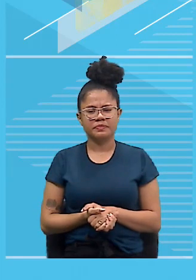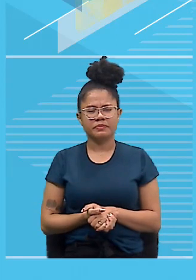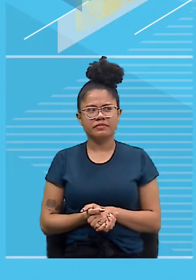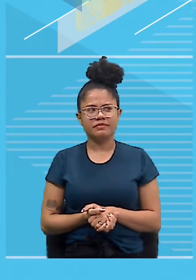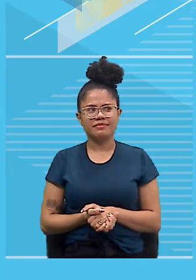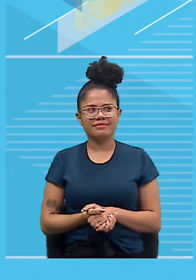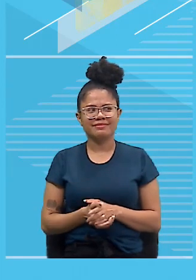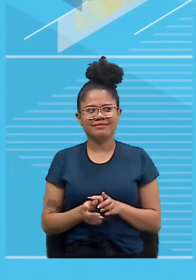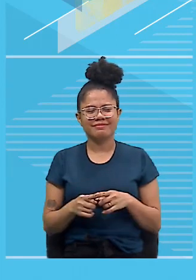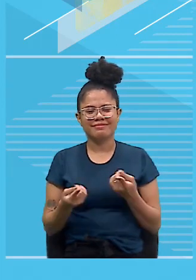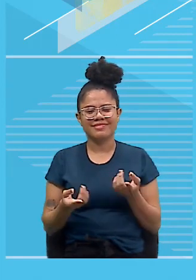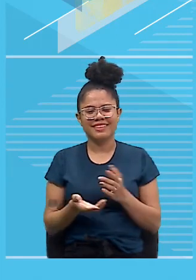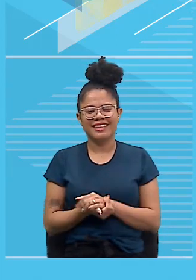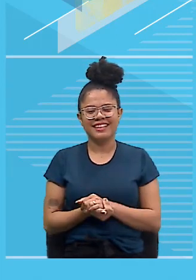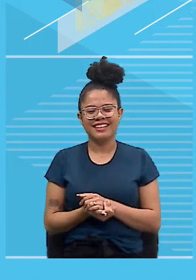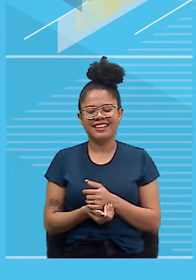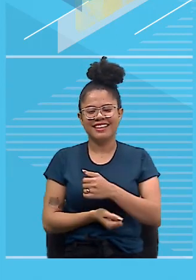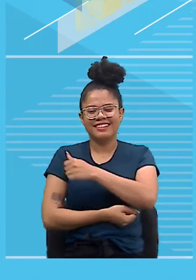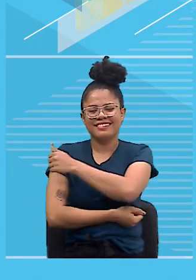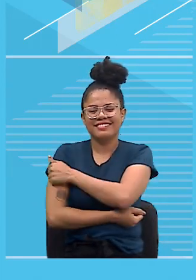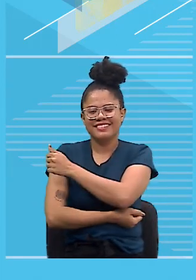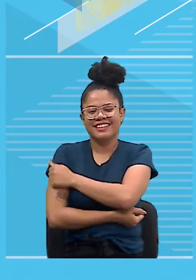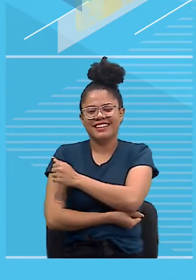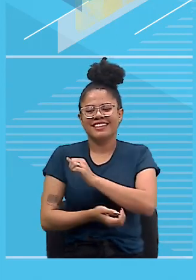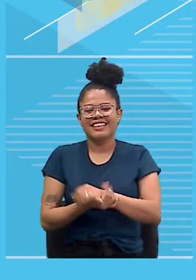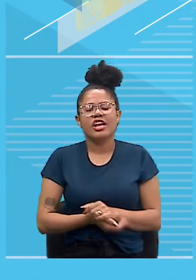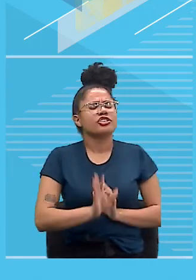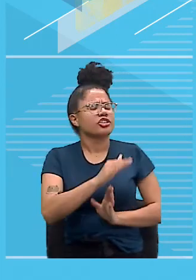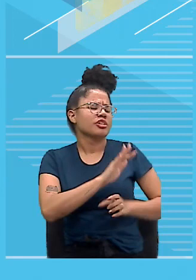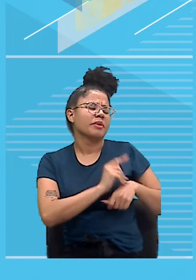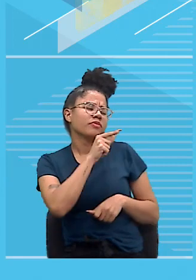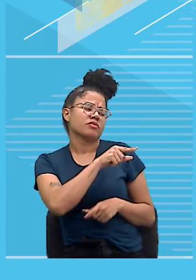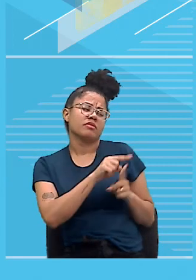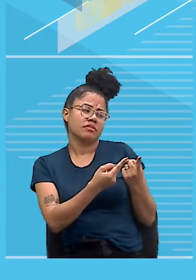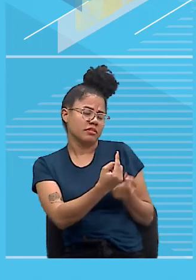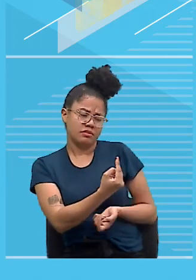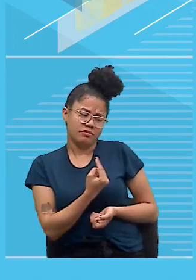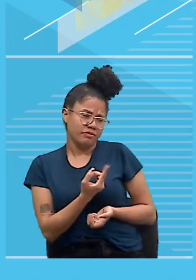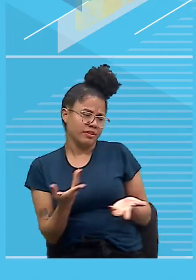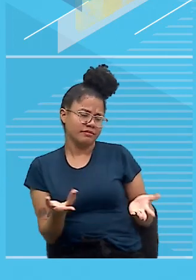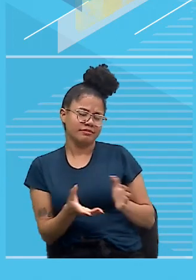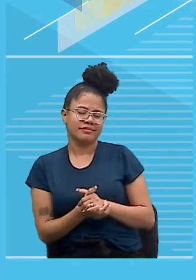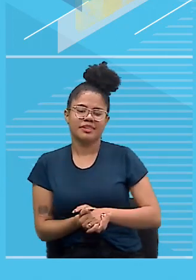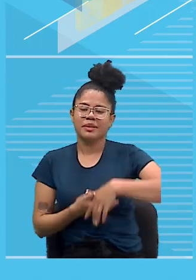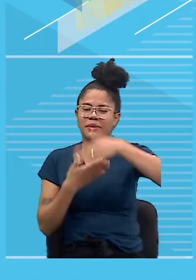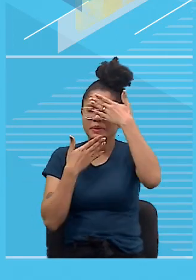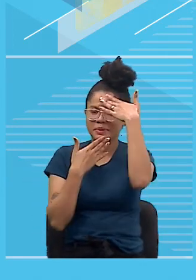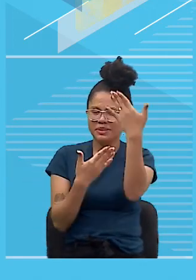olhando a Eu já cansei de chamar Professor só que não vem Obrigado Adriana